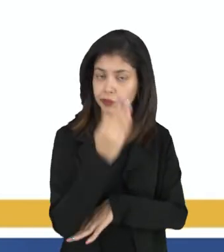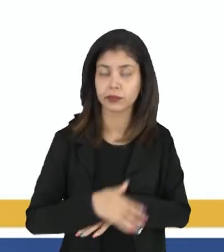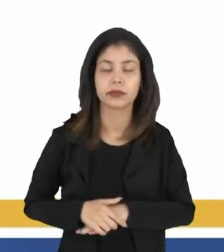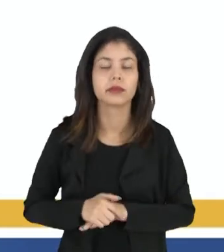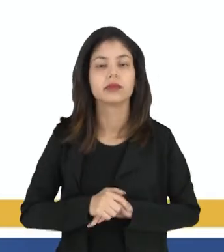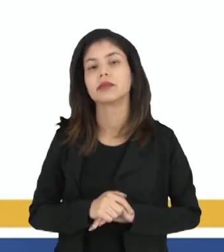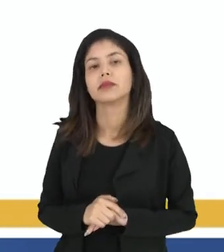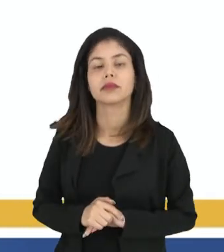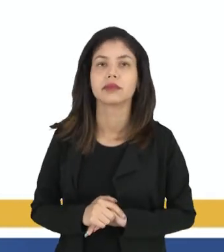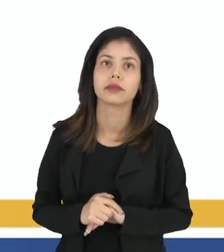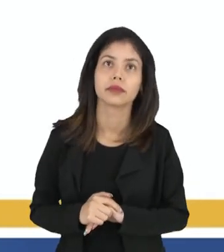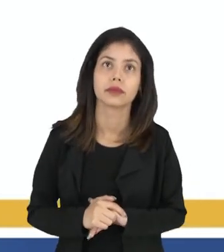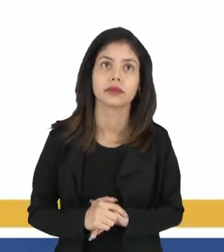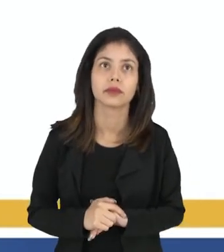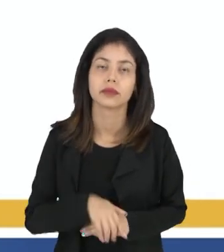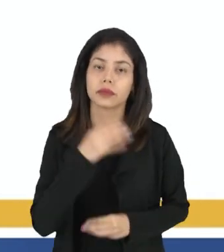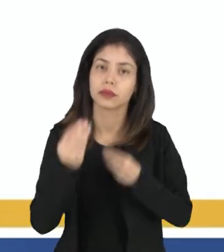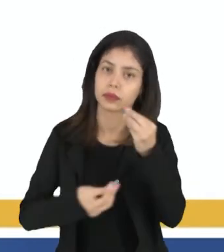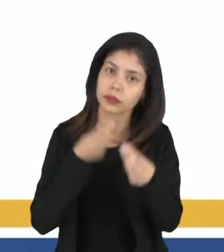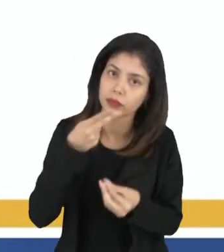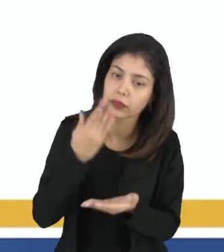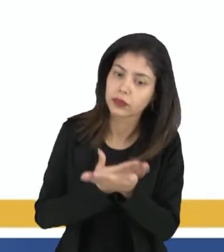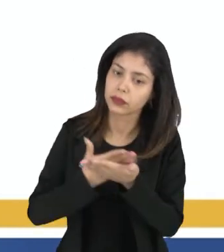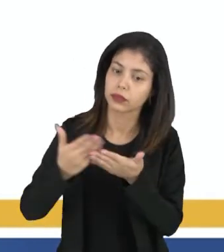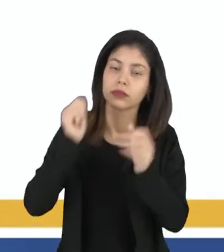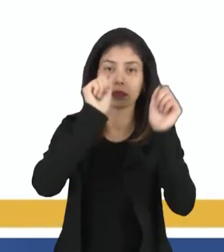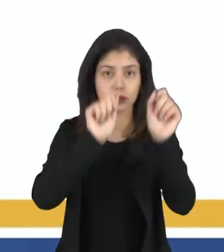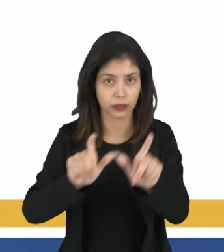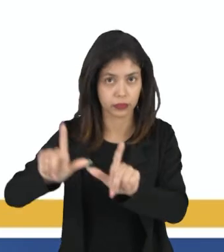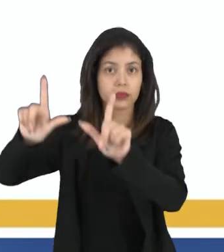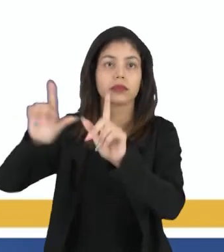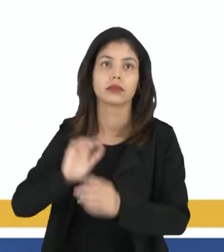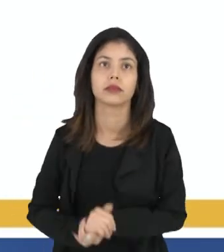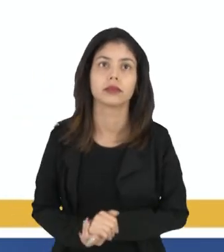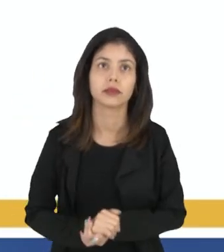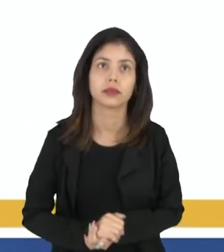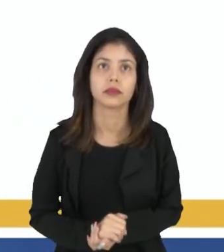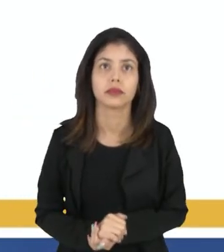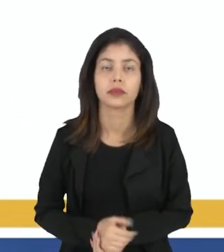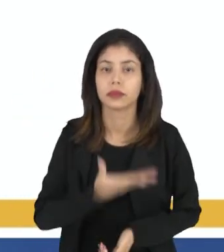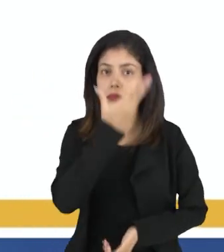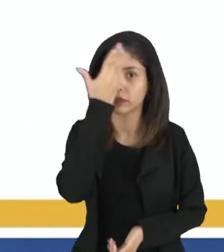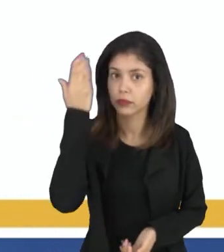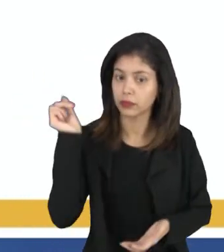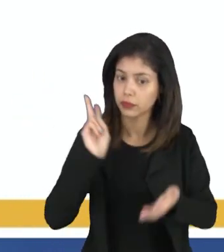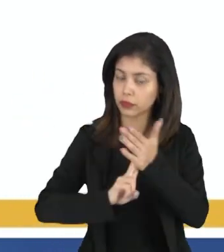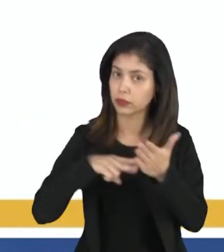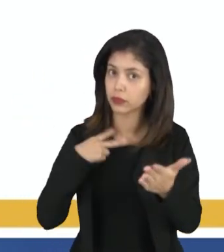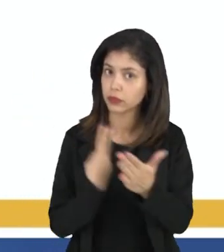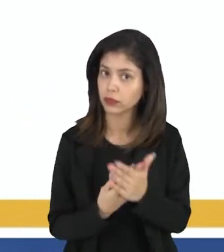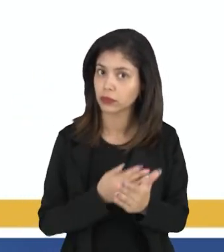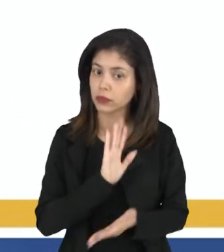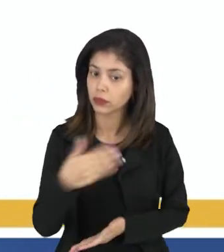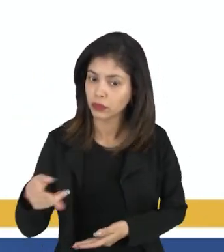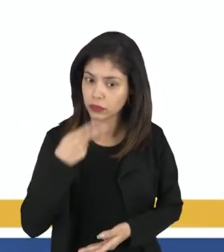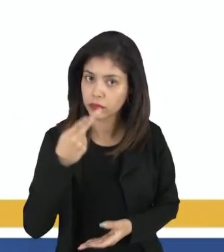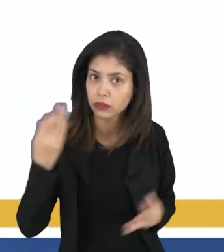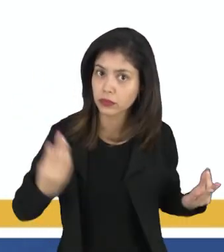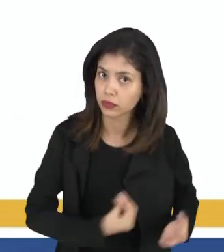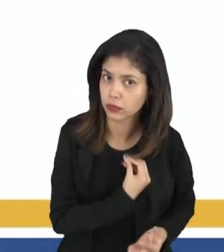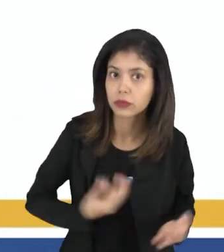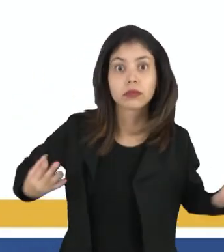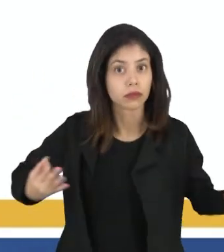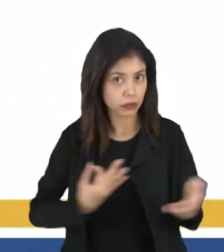Falsa, gente. False. Como eu falei no início do slide, esquece tradução quando se trata de